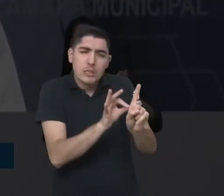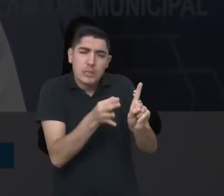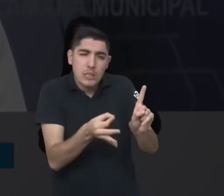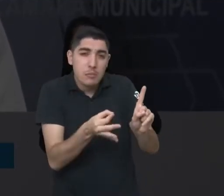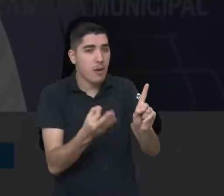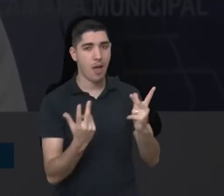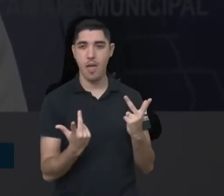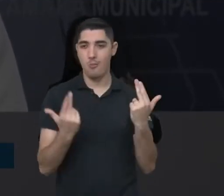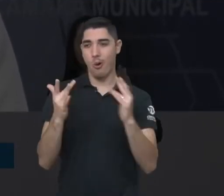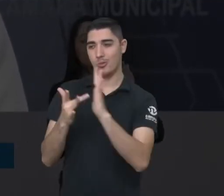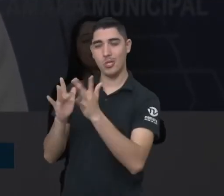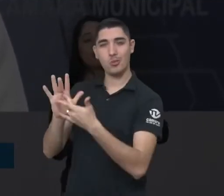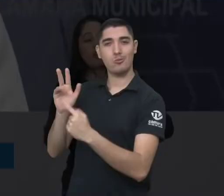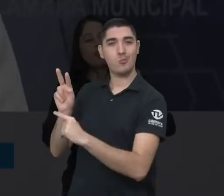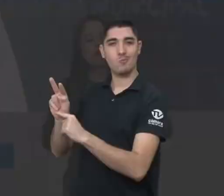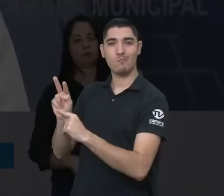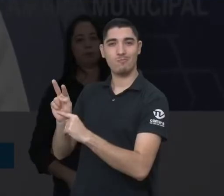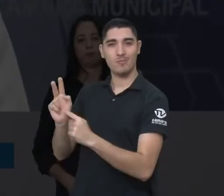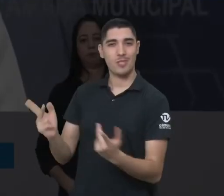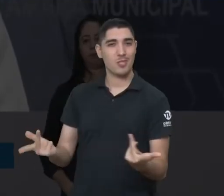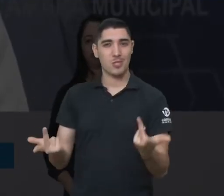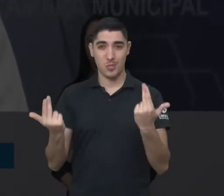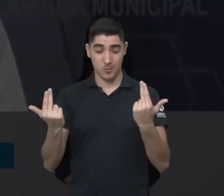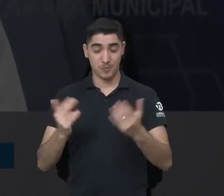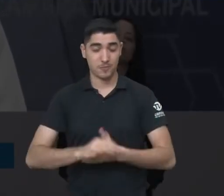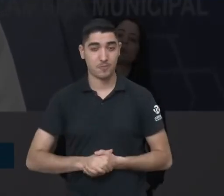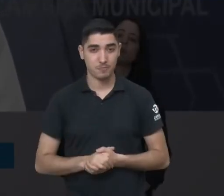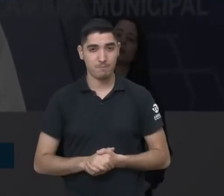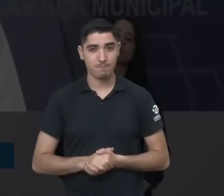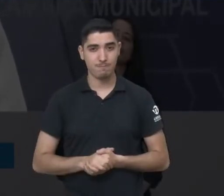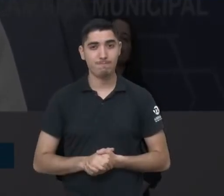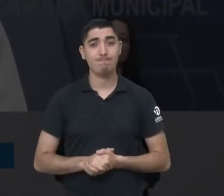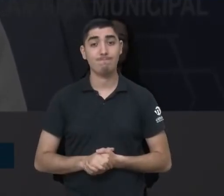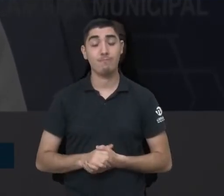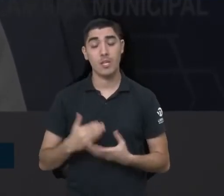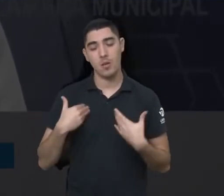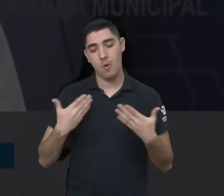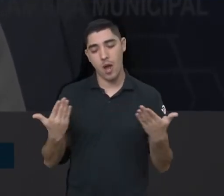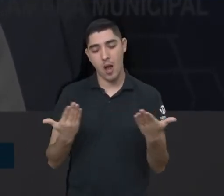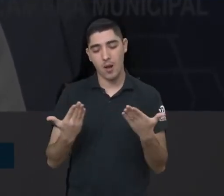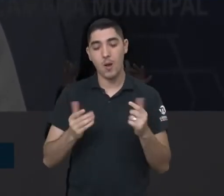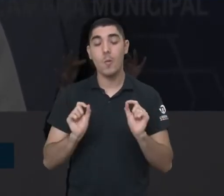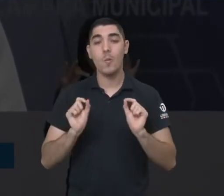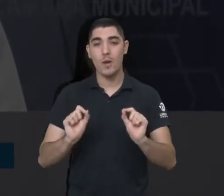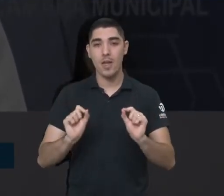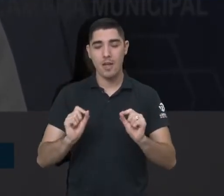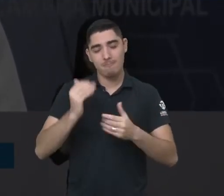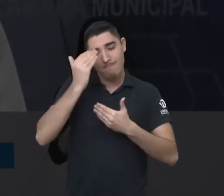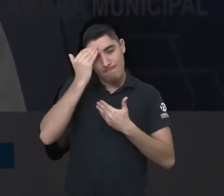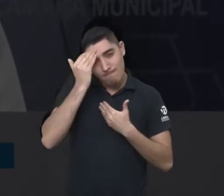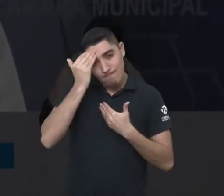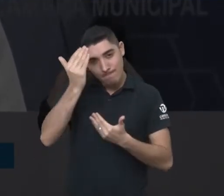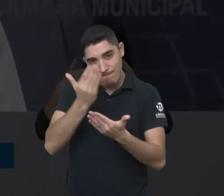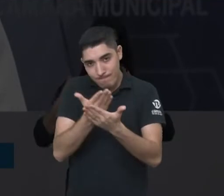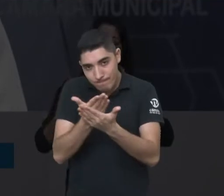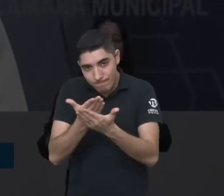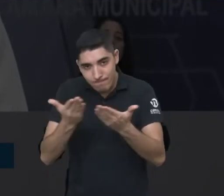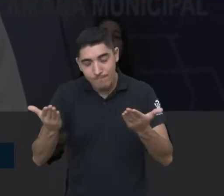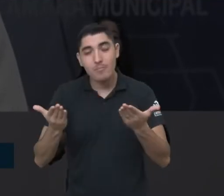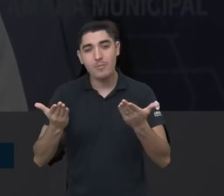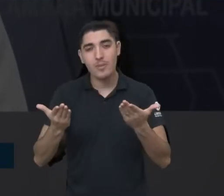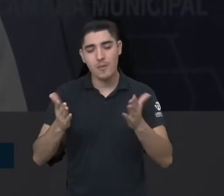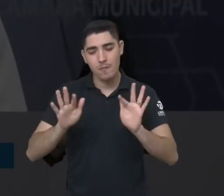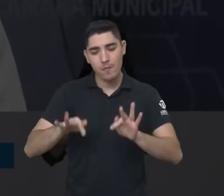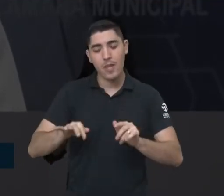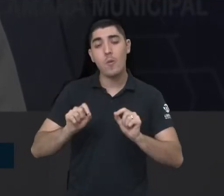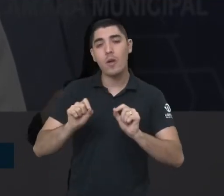é a mim que o tereis feito. Gostaria de terminar este breve agradecimento com